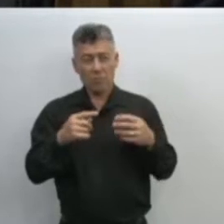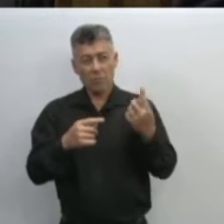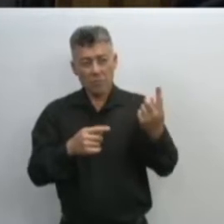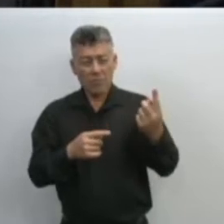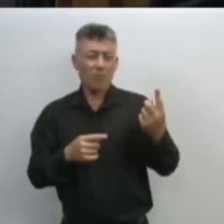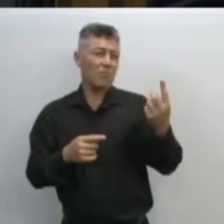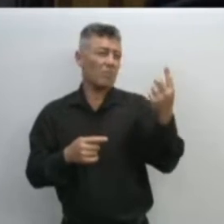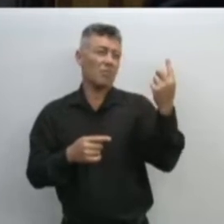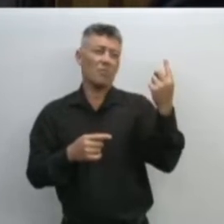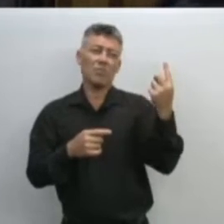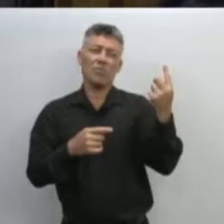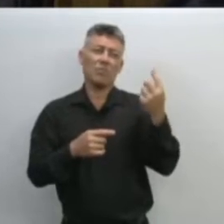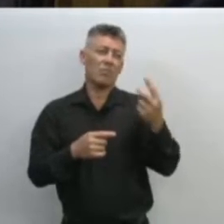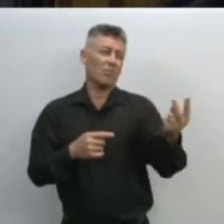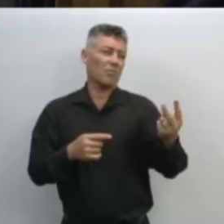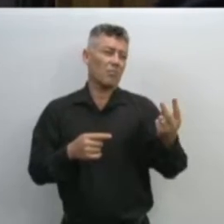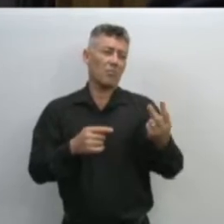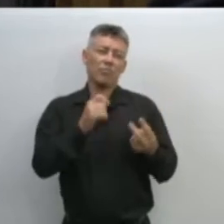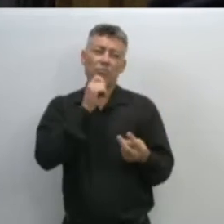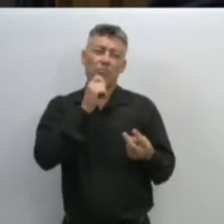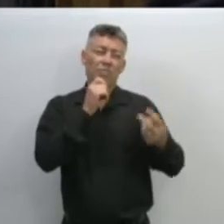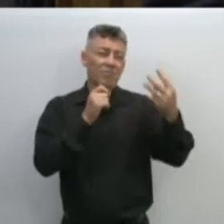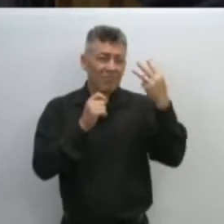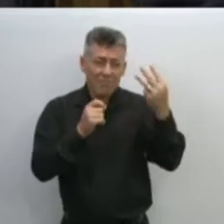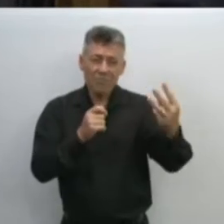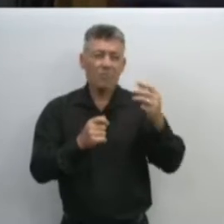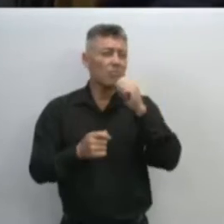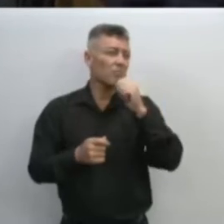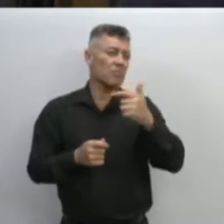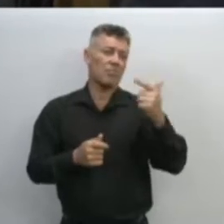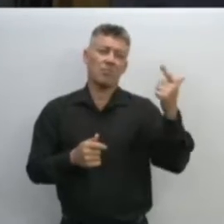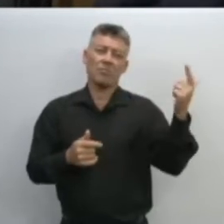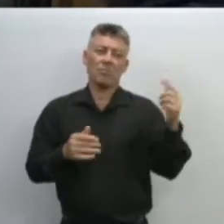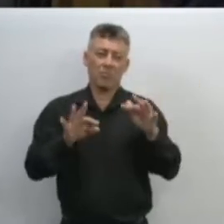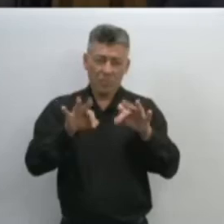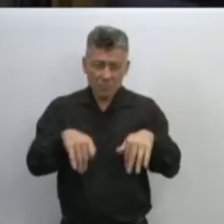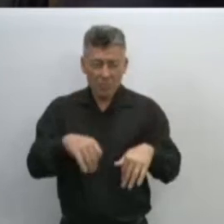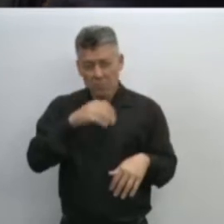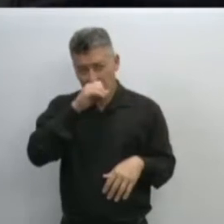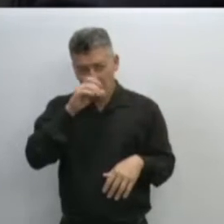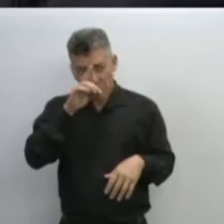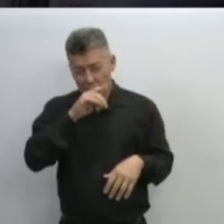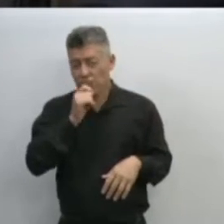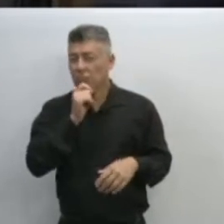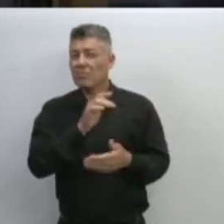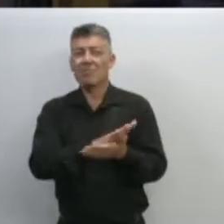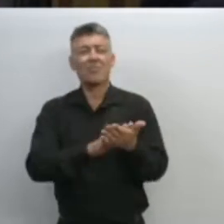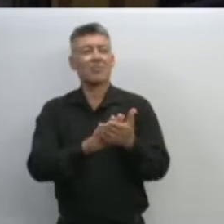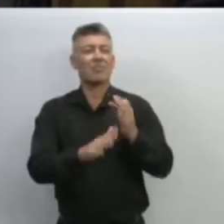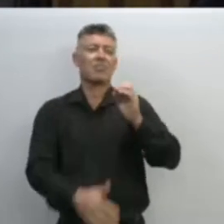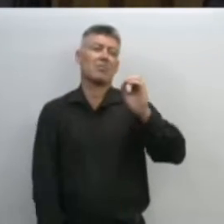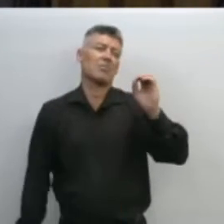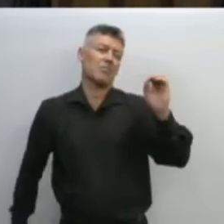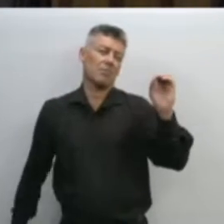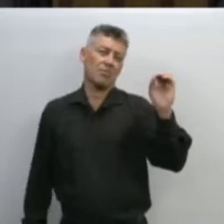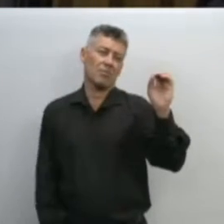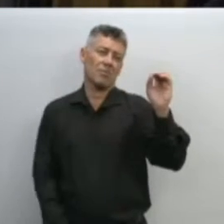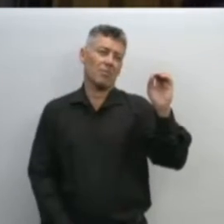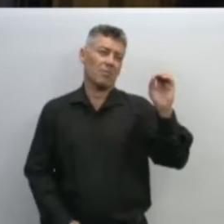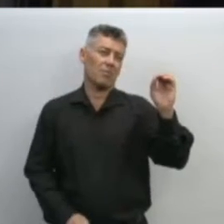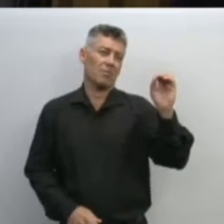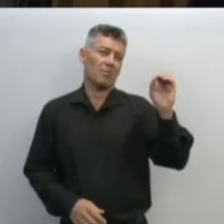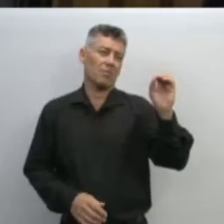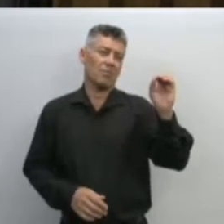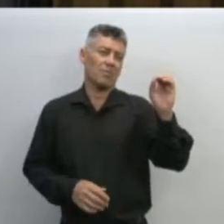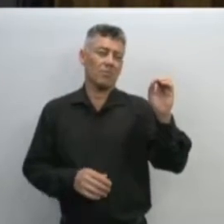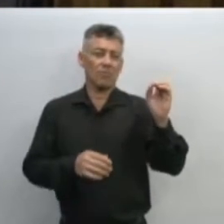2. Não fecha a escala de 3 profissionais na semana. E final de semana está completamente descoberto, fazendo com que essas mulheres